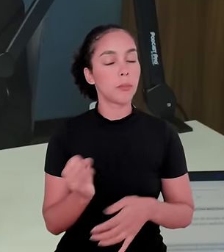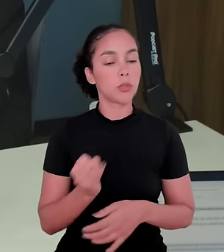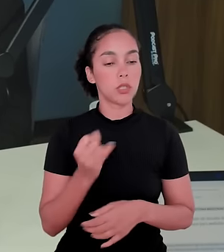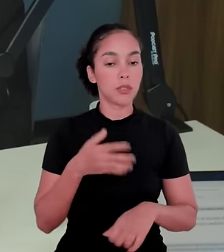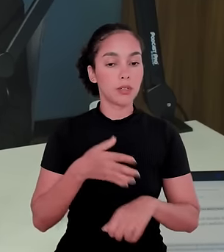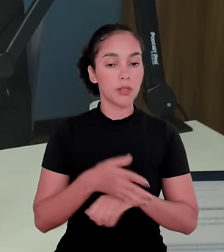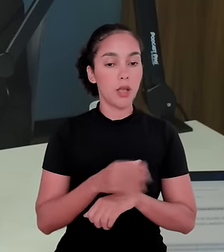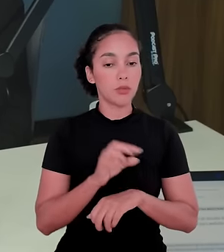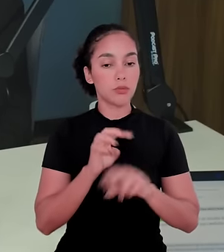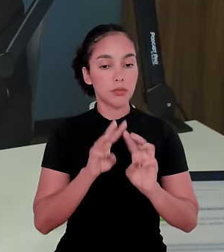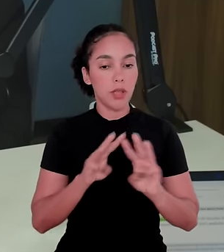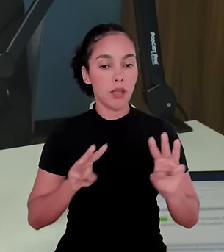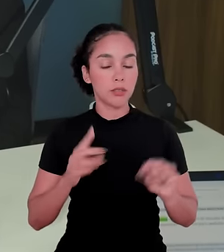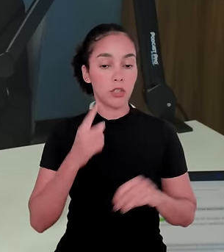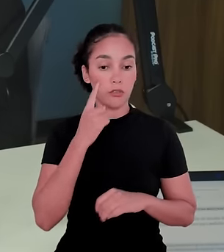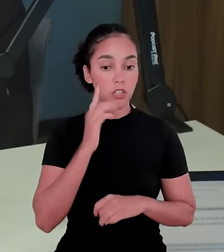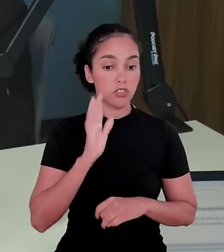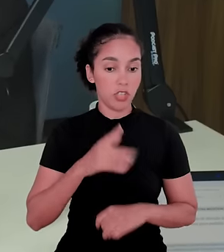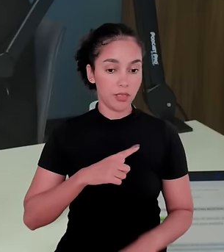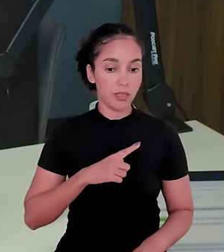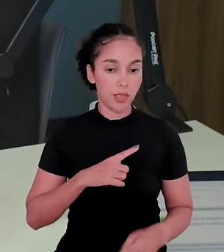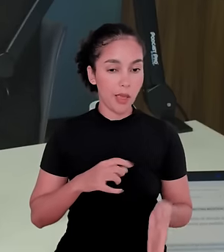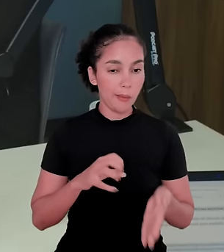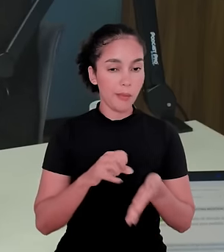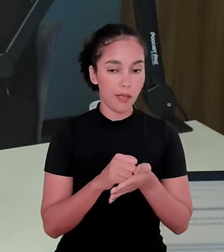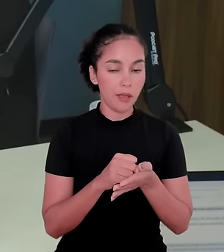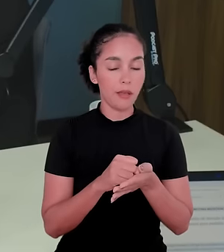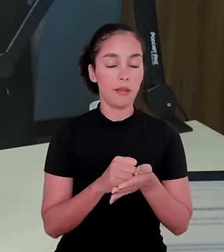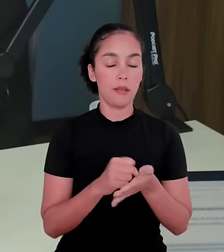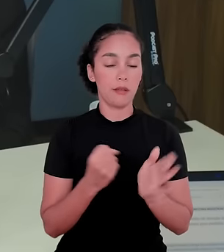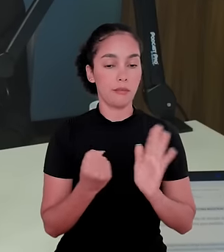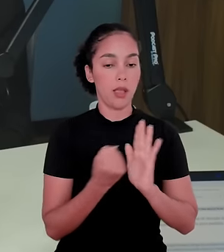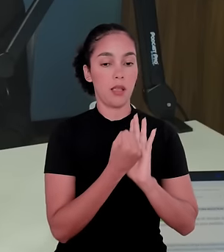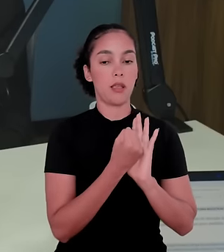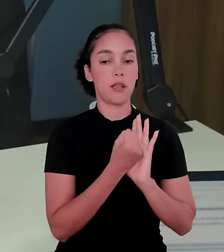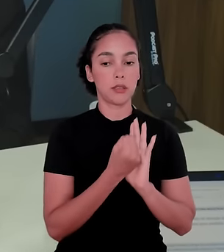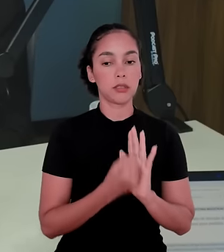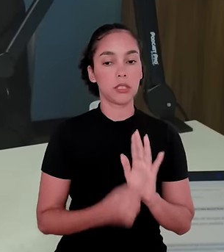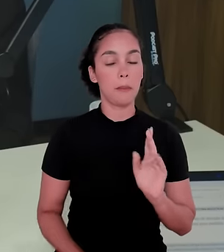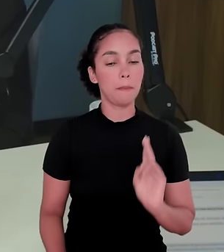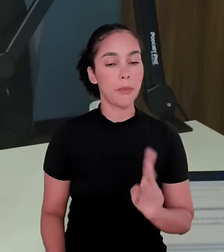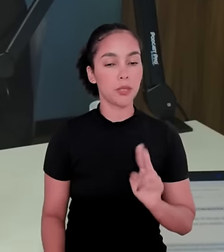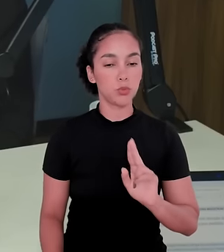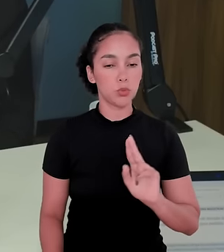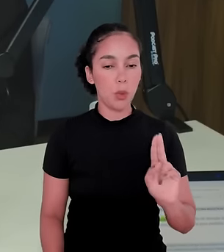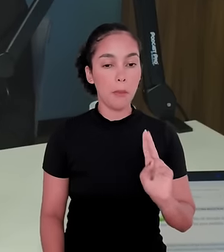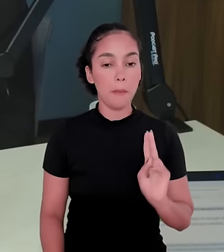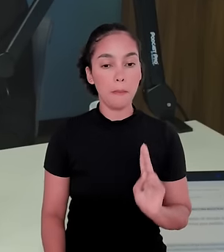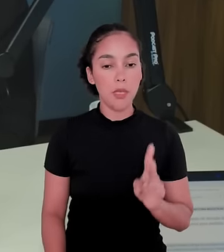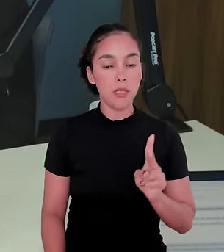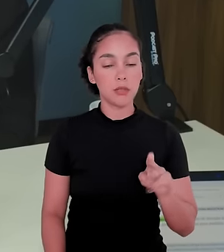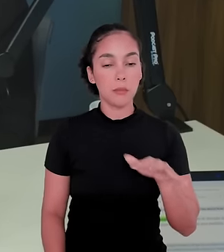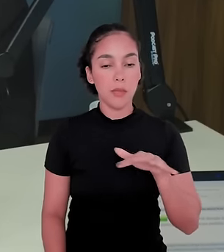site verificar se já existe essa marca registrada o mesmo nome na mesma categoria né ou